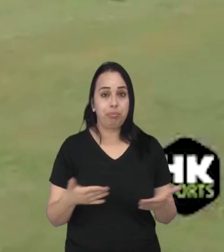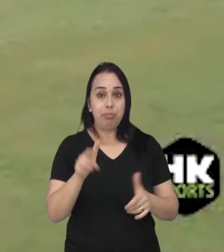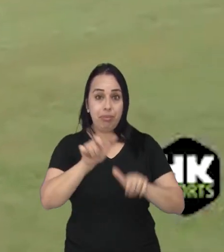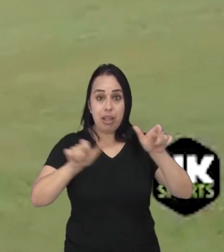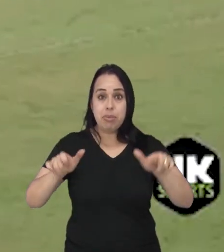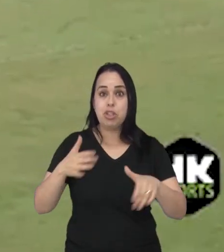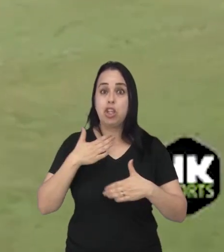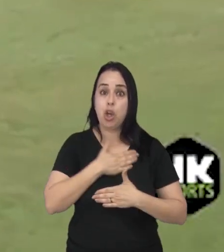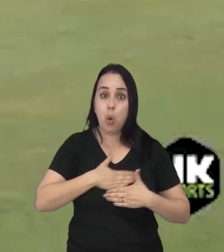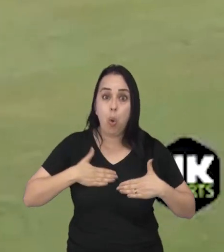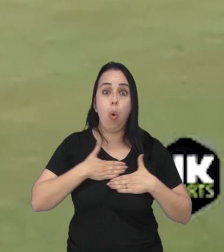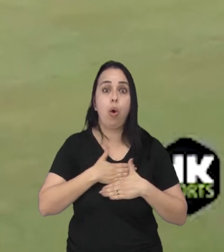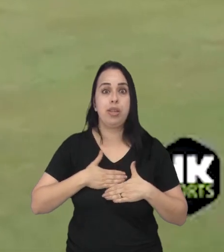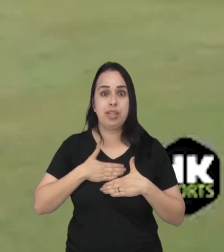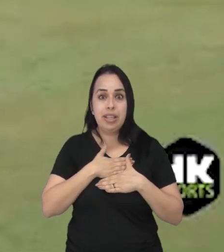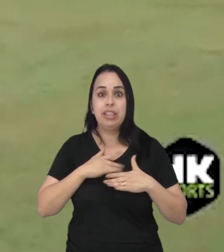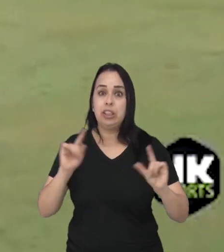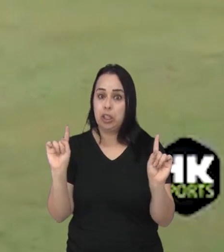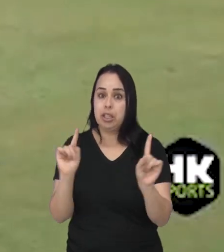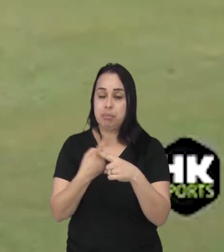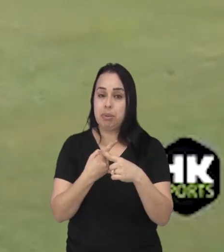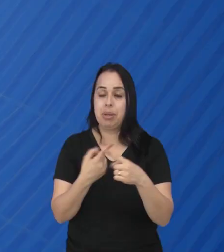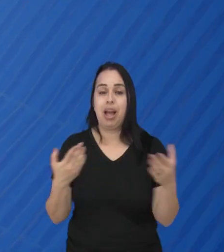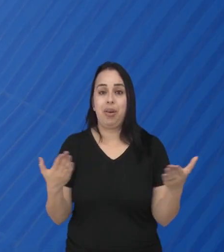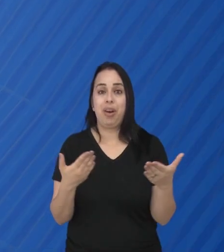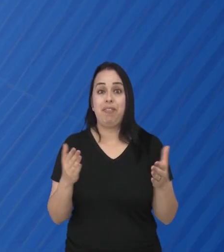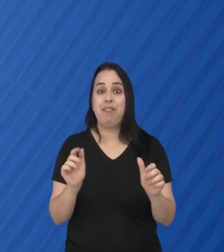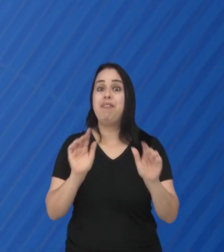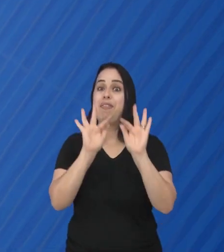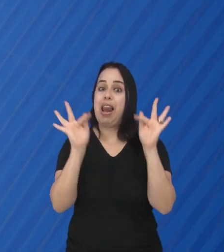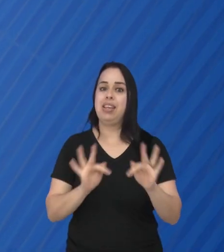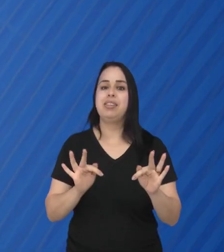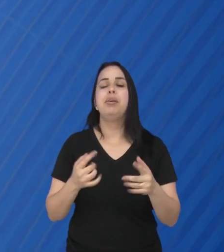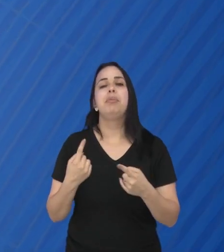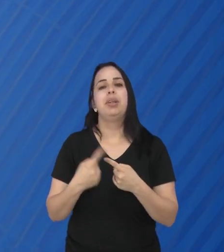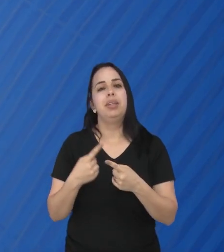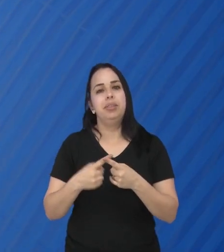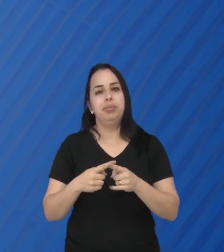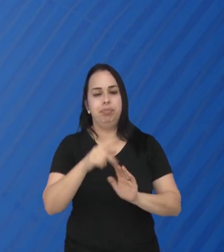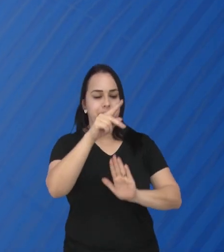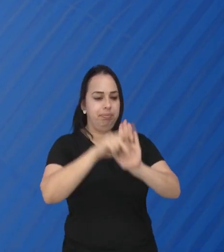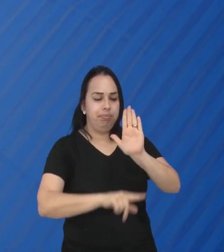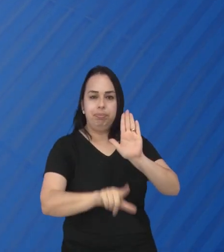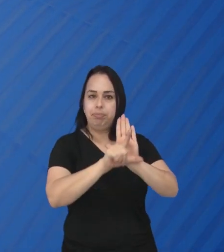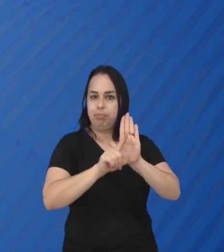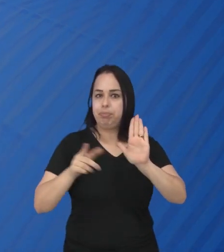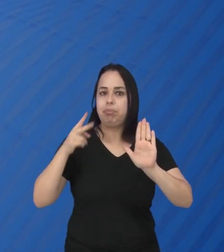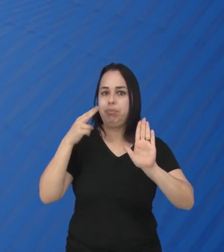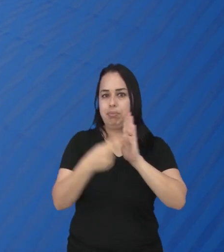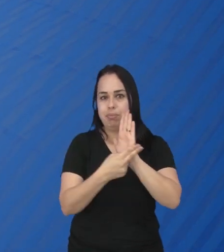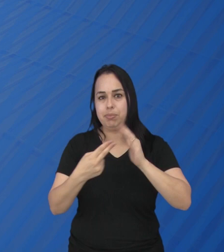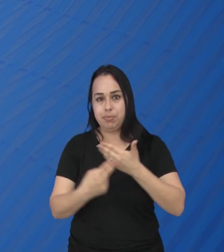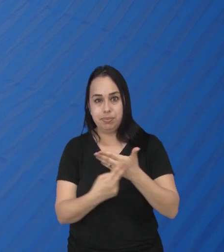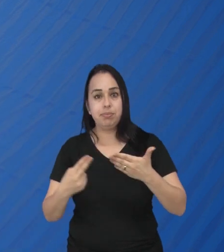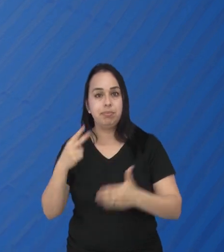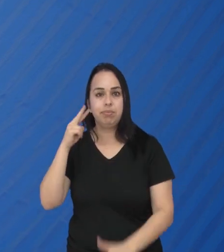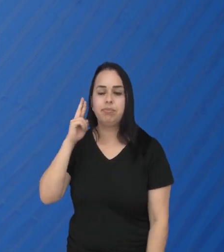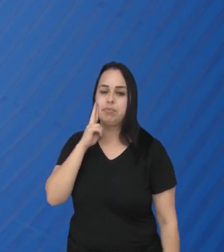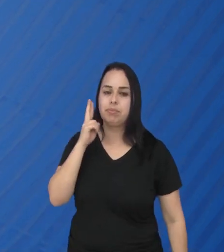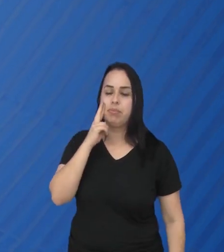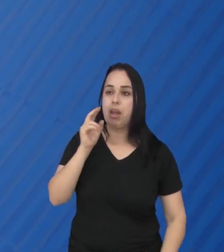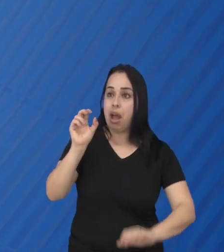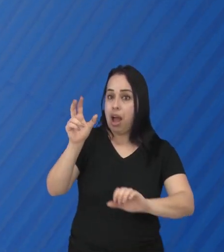da competição têm mais um motivo para comemorar. A Câmara aprovou um projeto de lei de autoria do vereador Renato Santiago